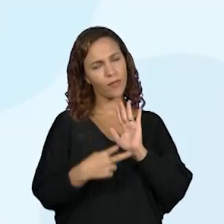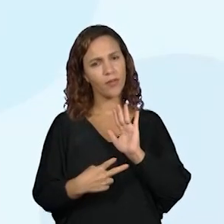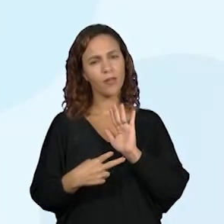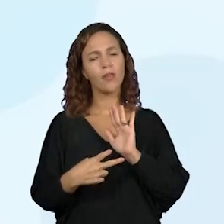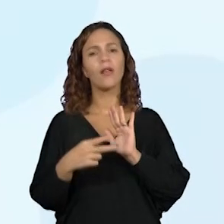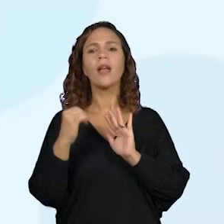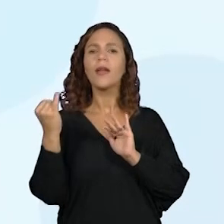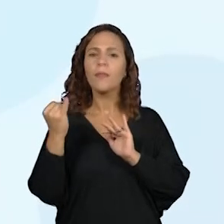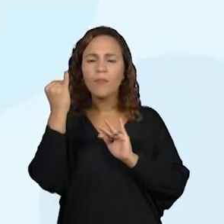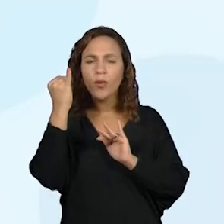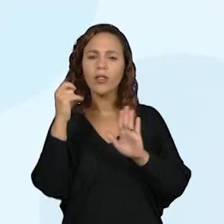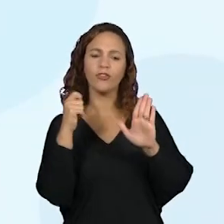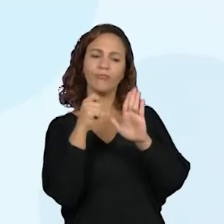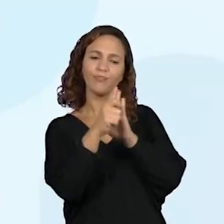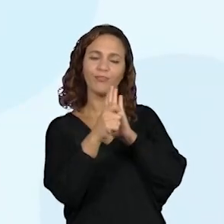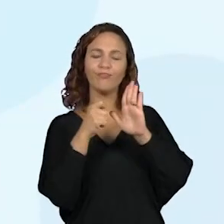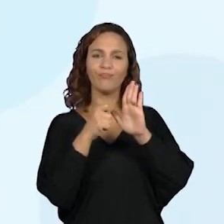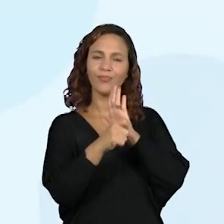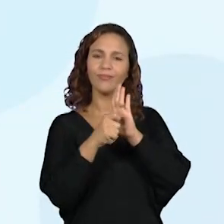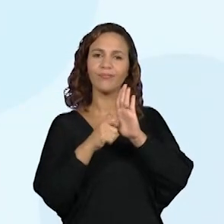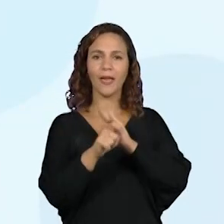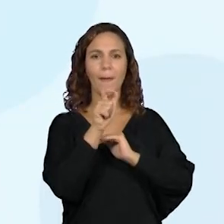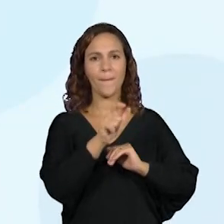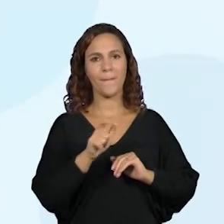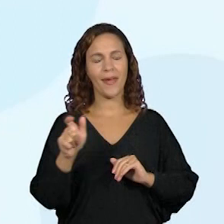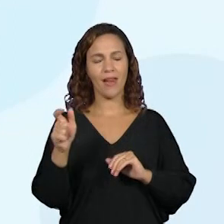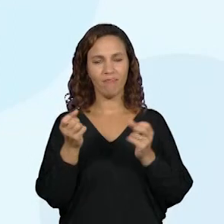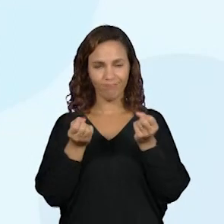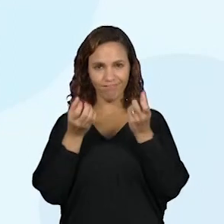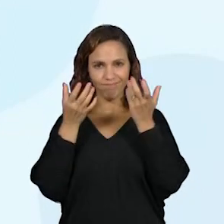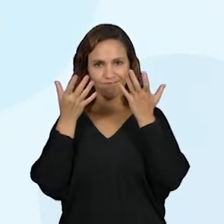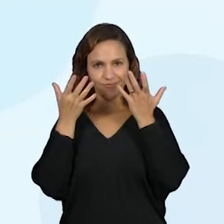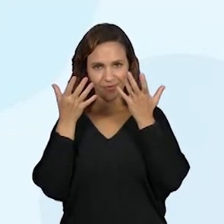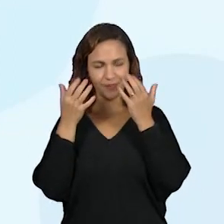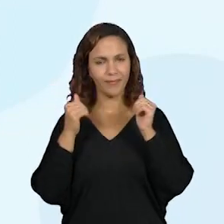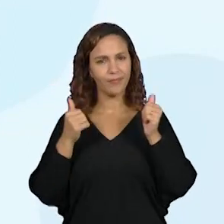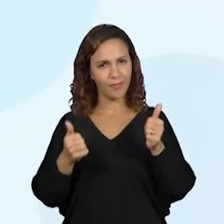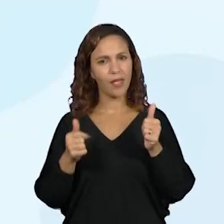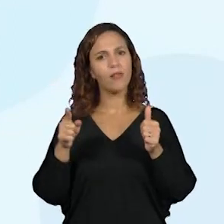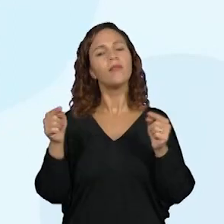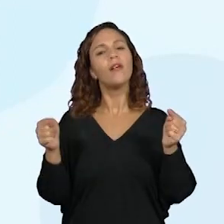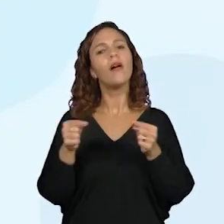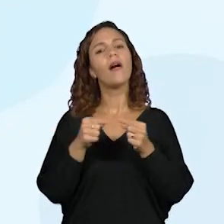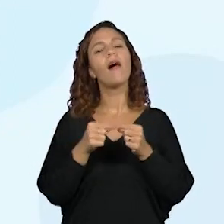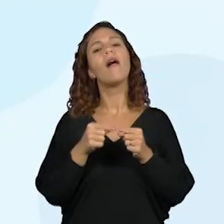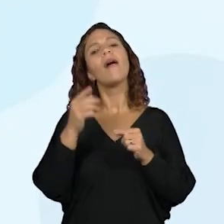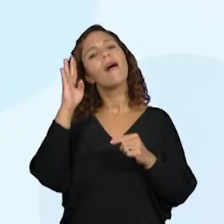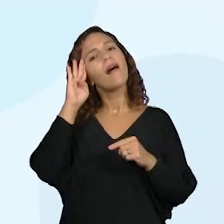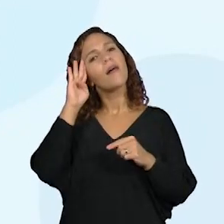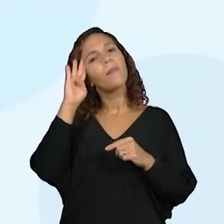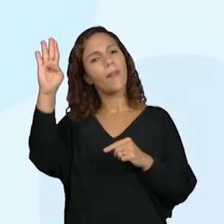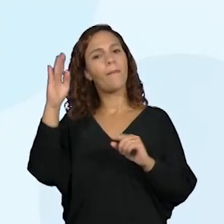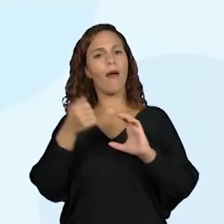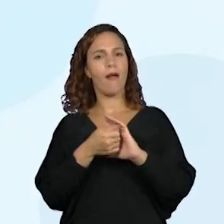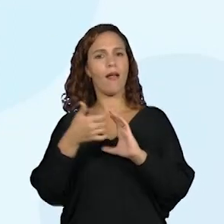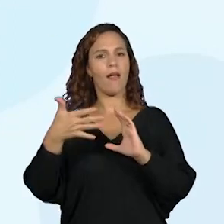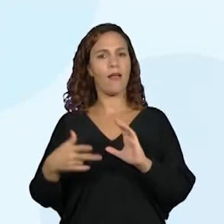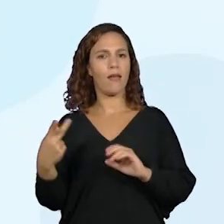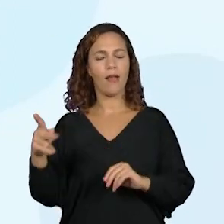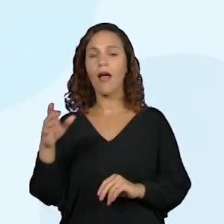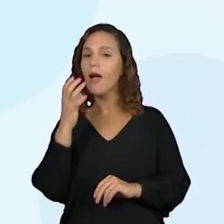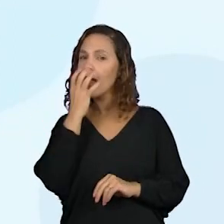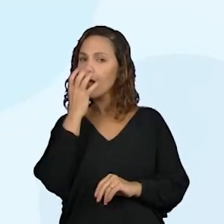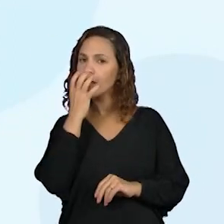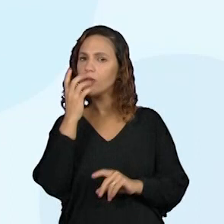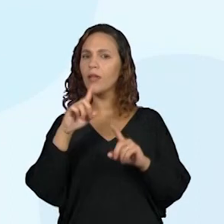cada pedacinho a gente vai destacando informações importantes com as características principais do cachorro